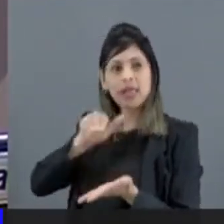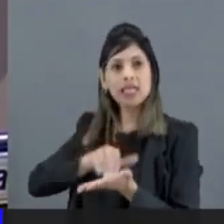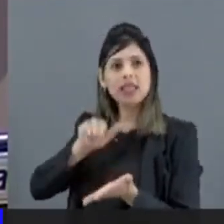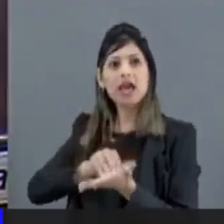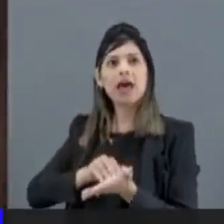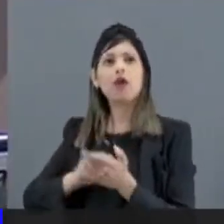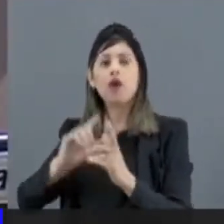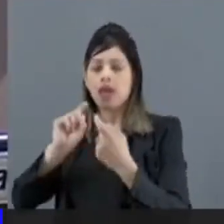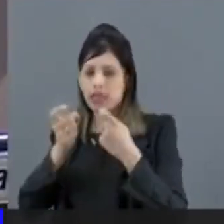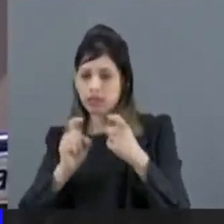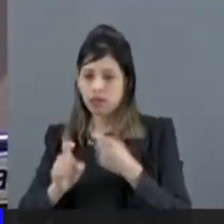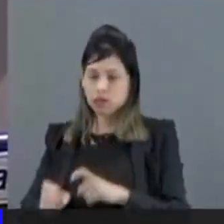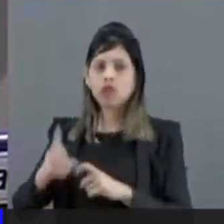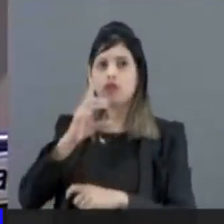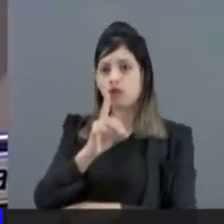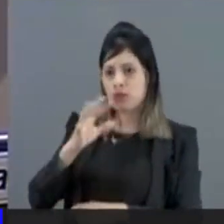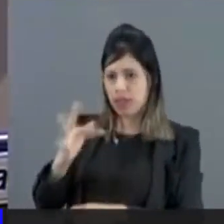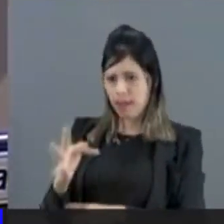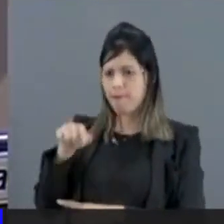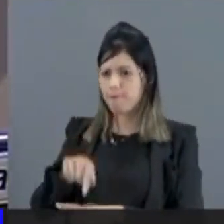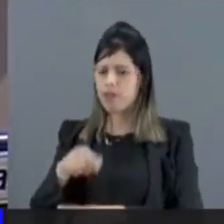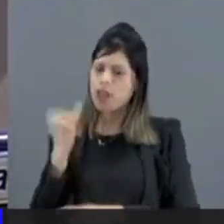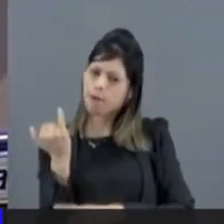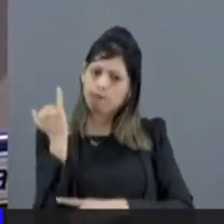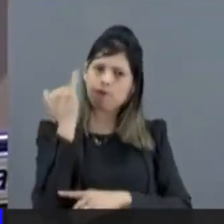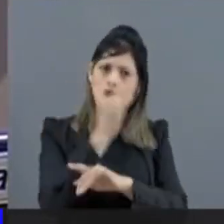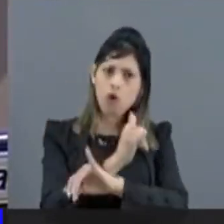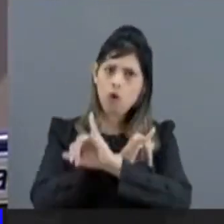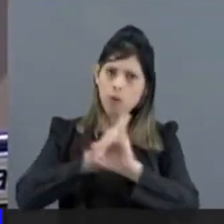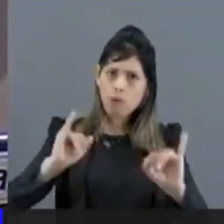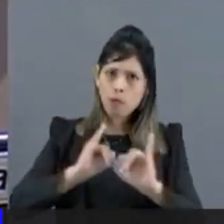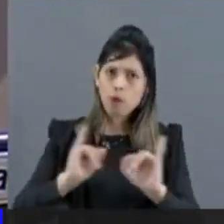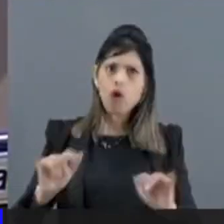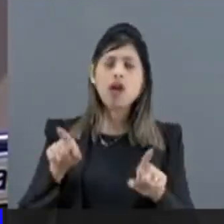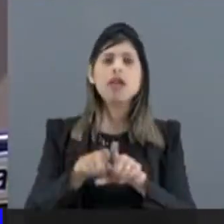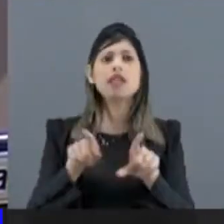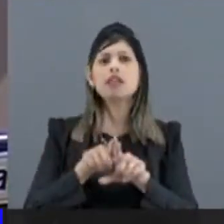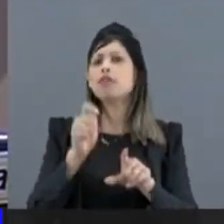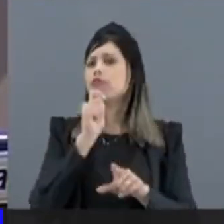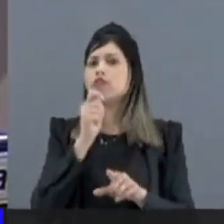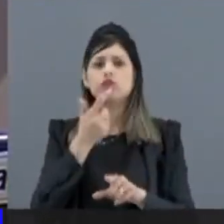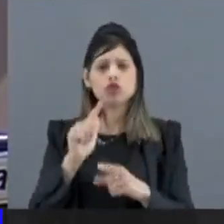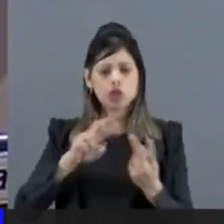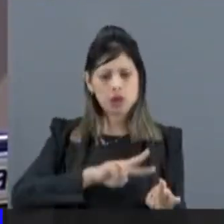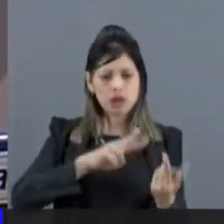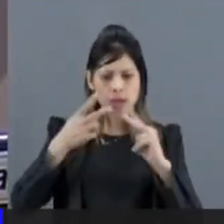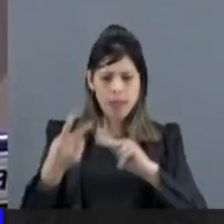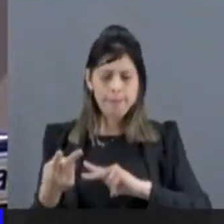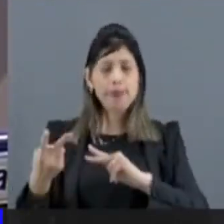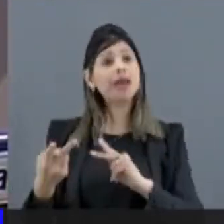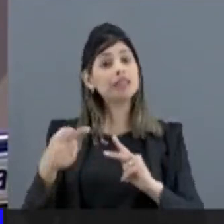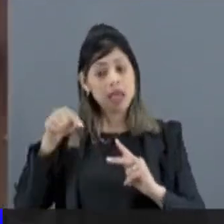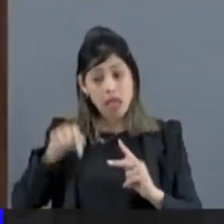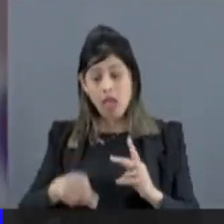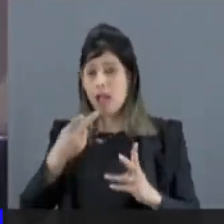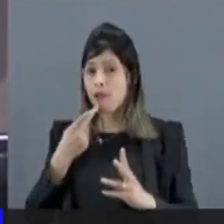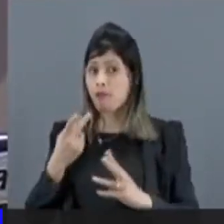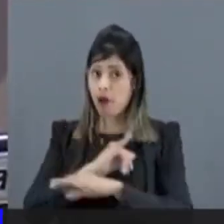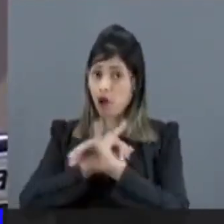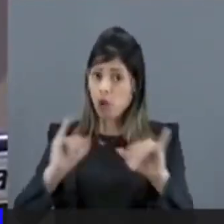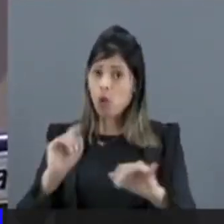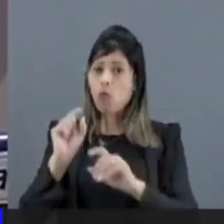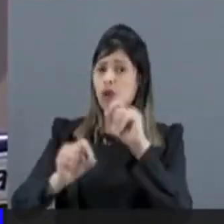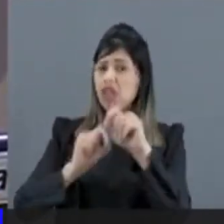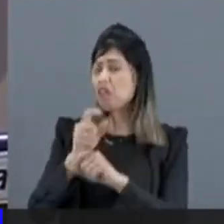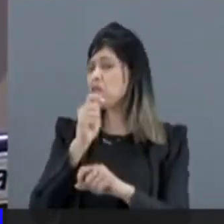Segurança Pública do Distrito Federal afirmou que não houve qualquer reparto de informações ou transição no período aliás Fernand de Souza Oliveira sequer